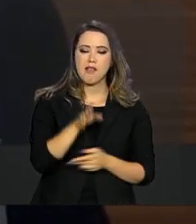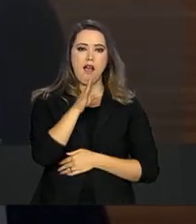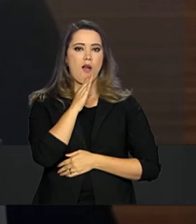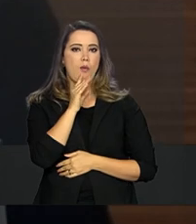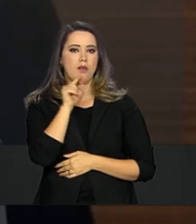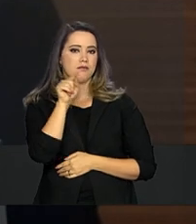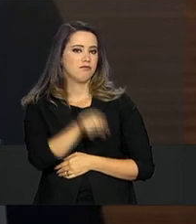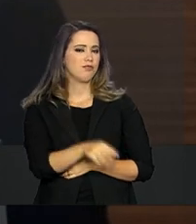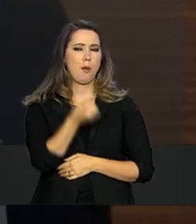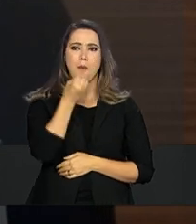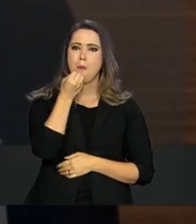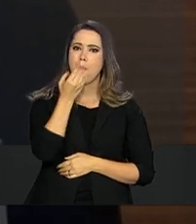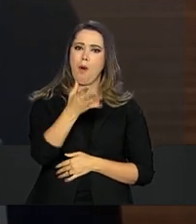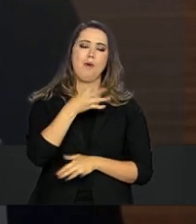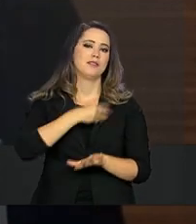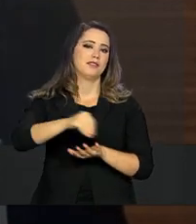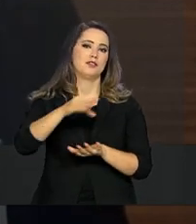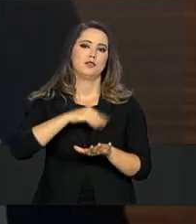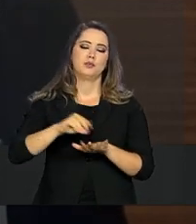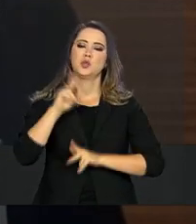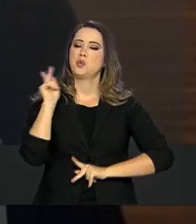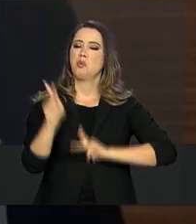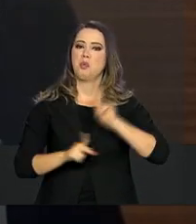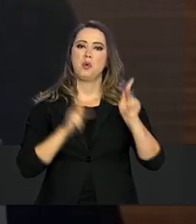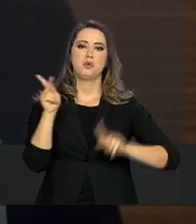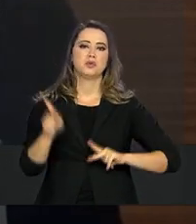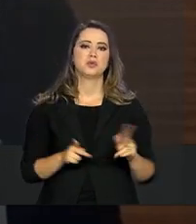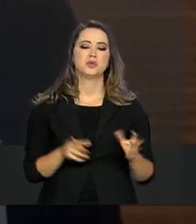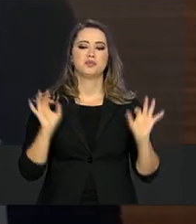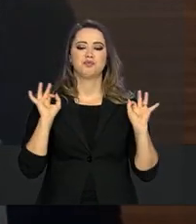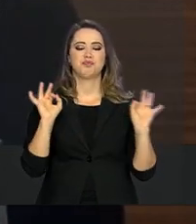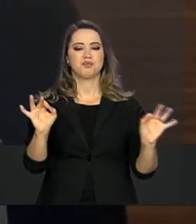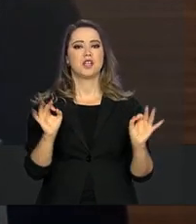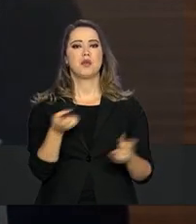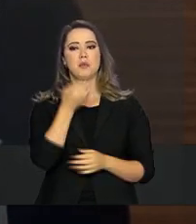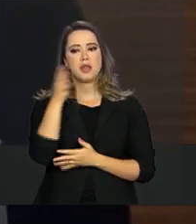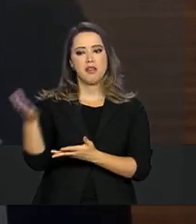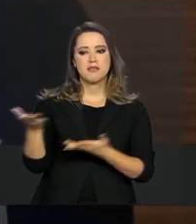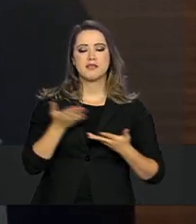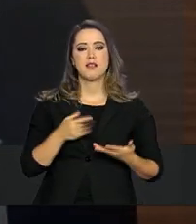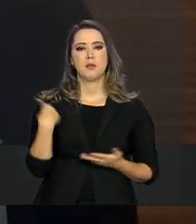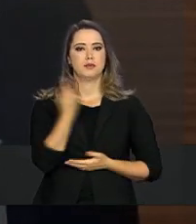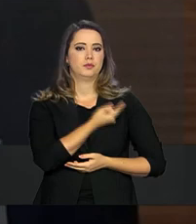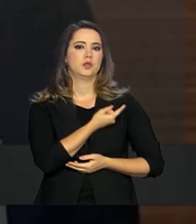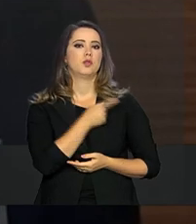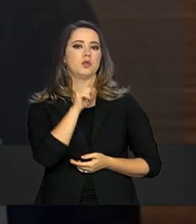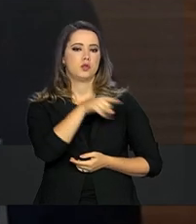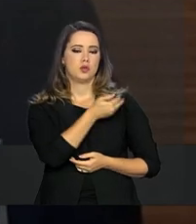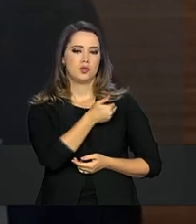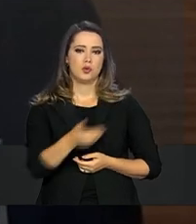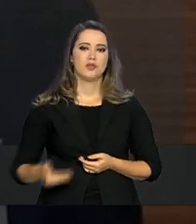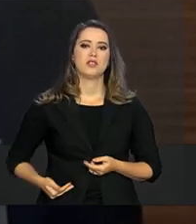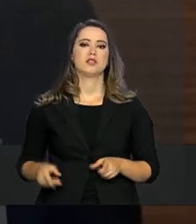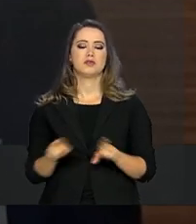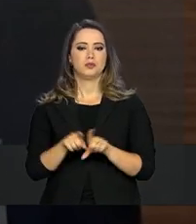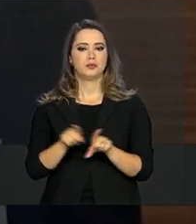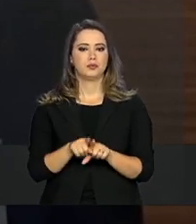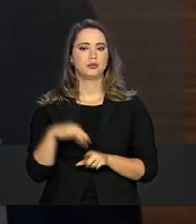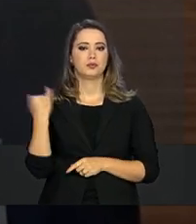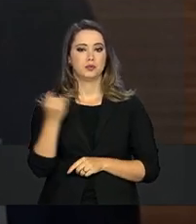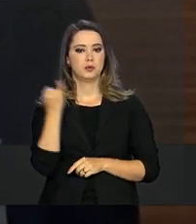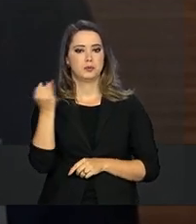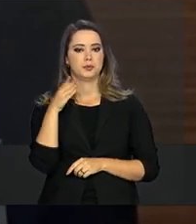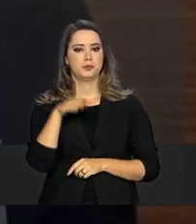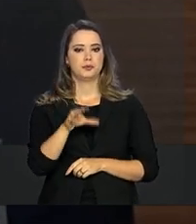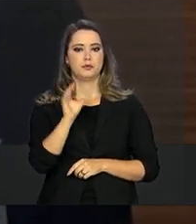as melhores informações deste povo extremamente hospitaleiro do governo hospitaleiro que o governo é de cabo